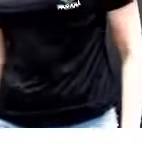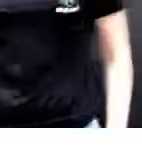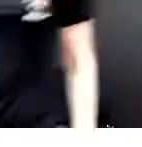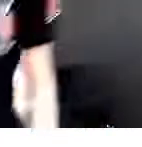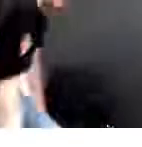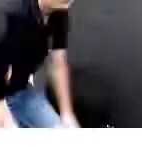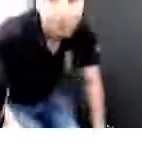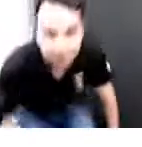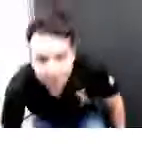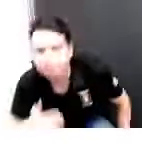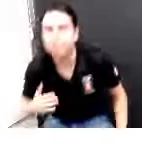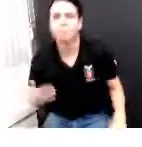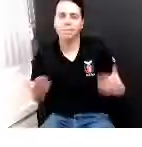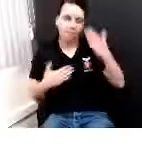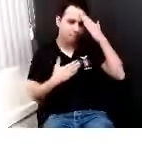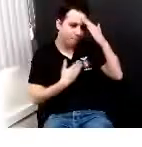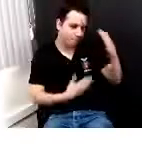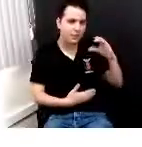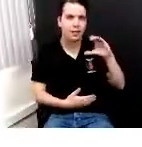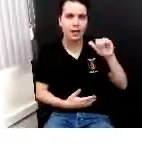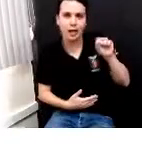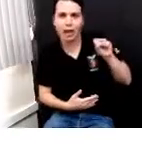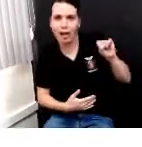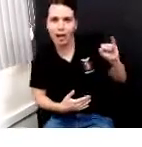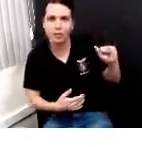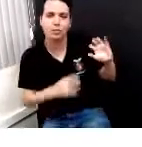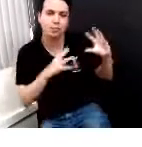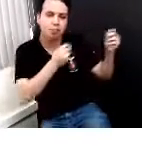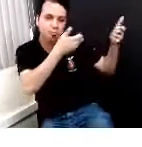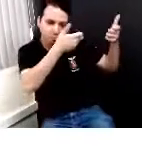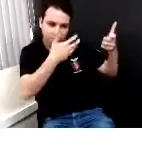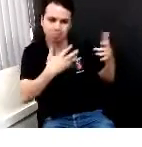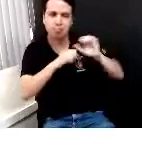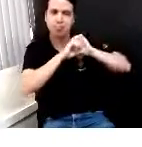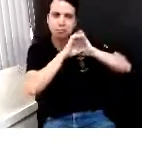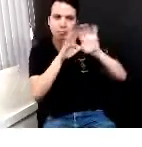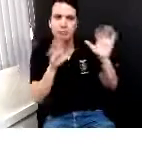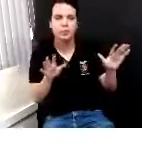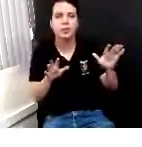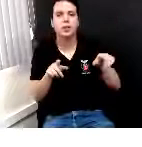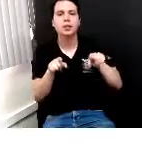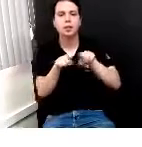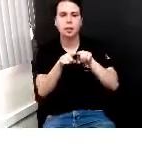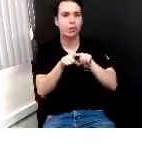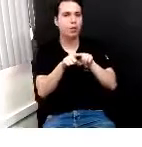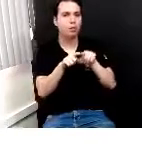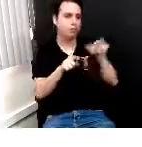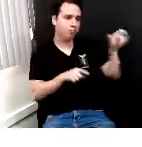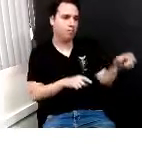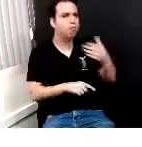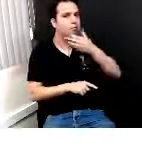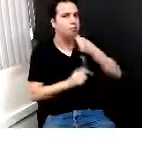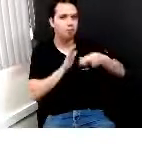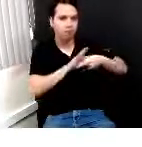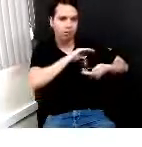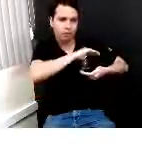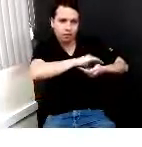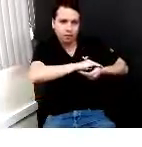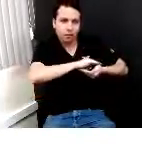Acácia, obrigado pelos esclarecimentos. Né? Coronel Hiller também, né, em relação à questão,